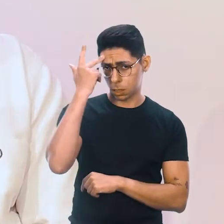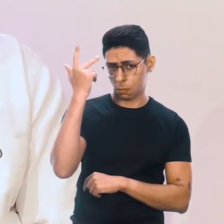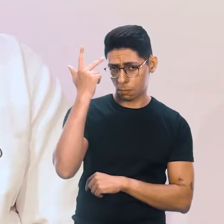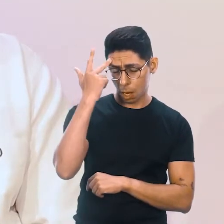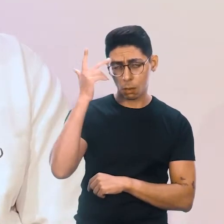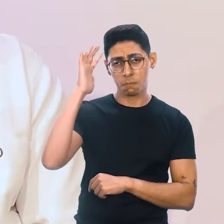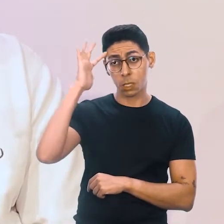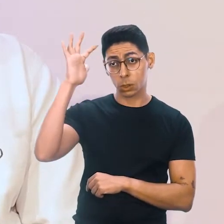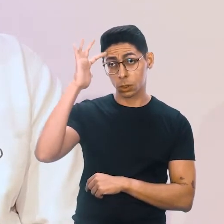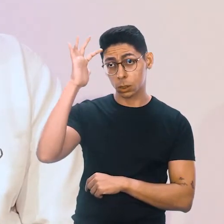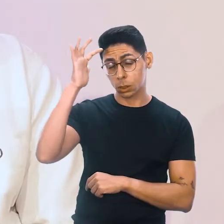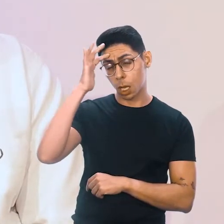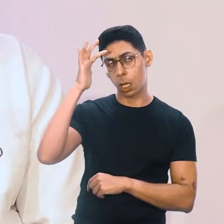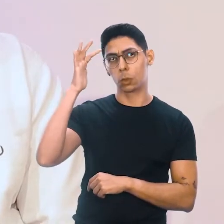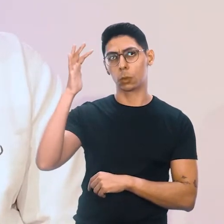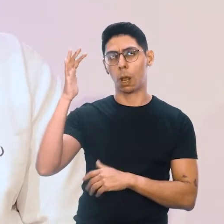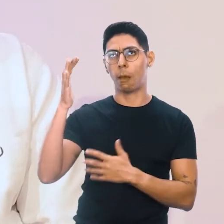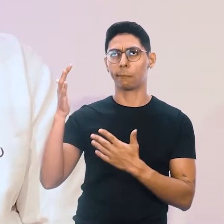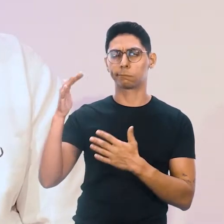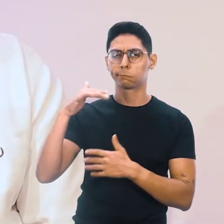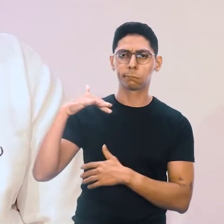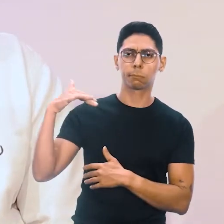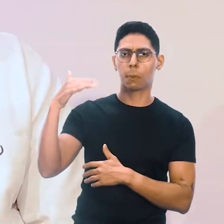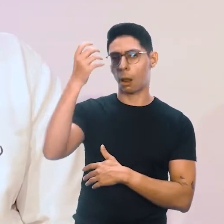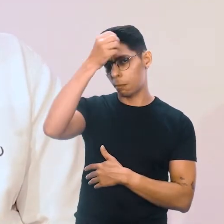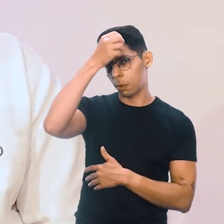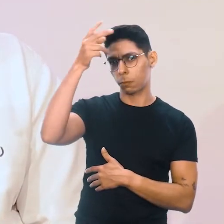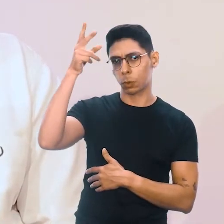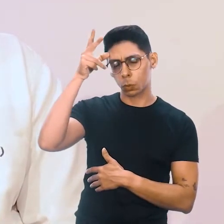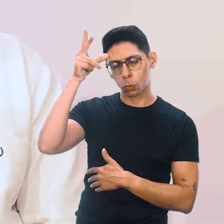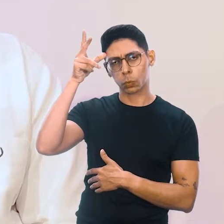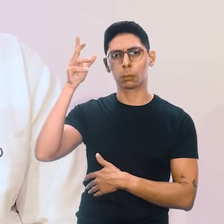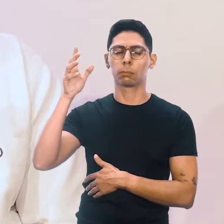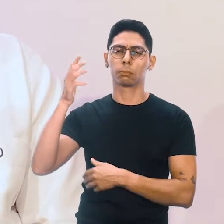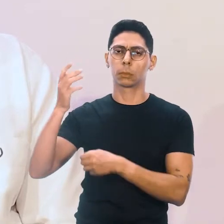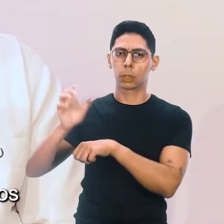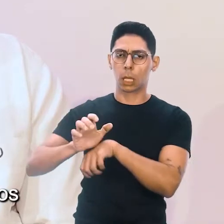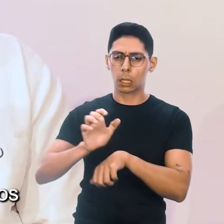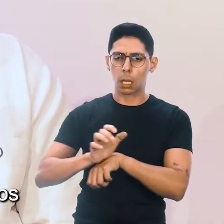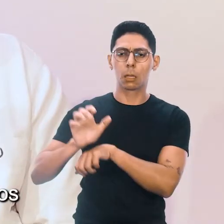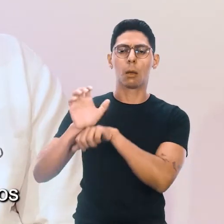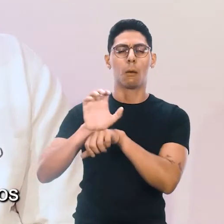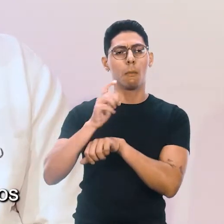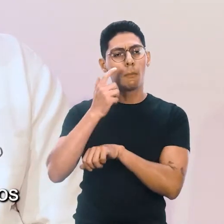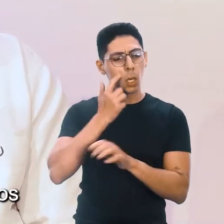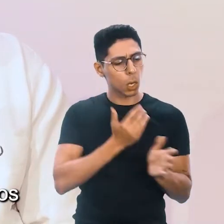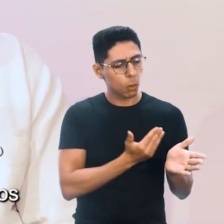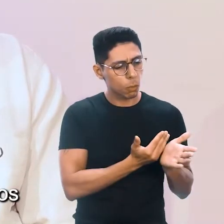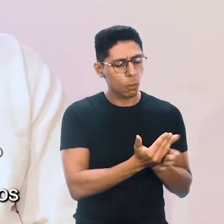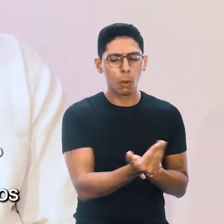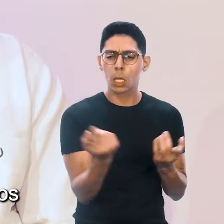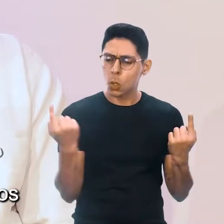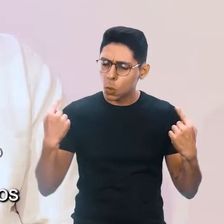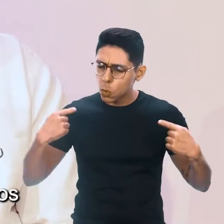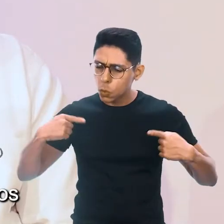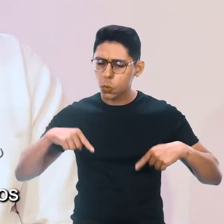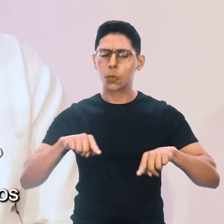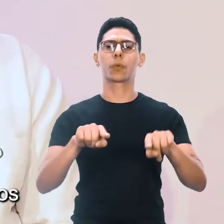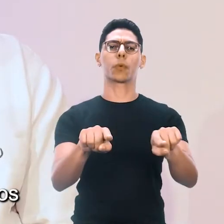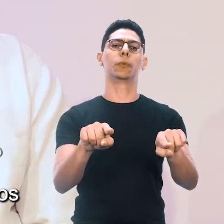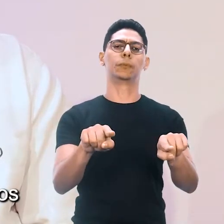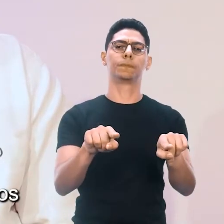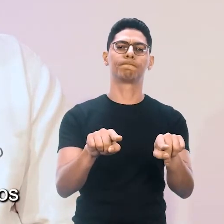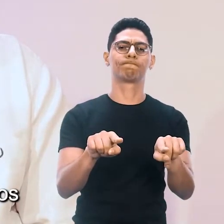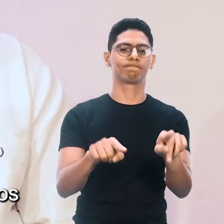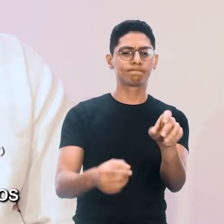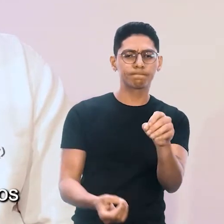nível municipal e a nível estadual, porque foi a cidade e esse estado que começou, de fato,